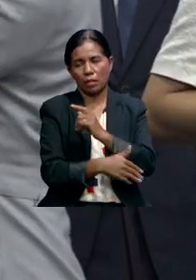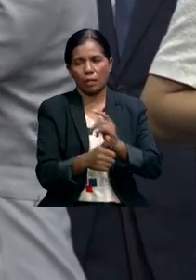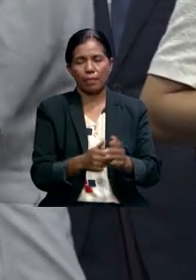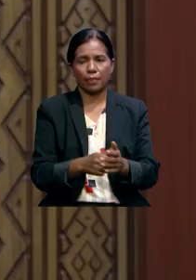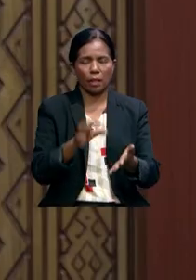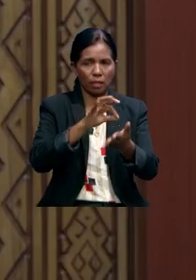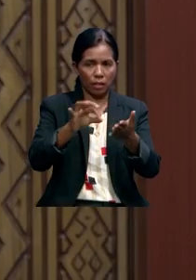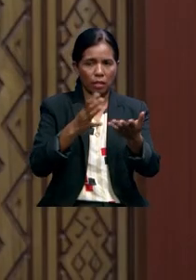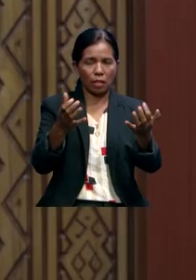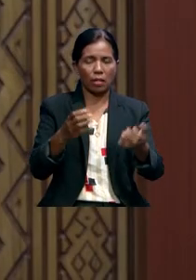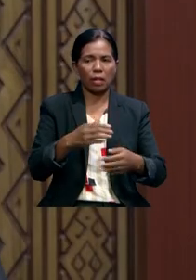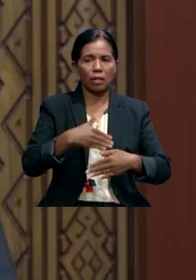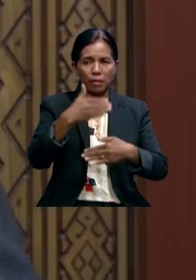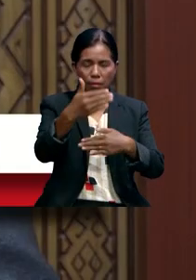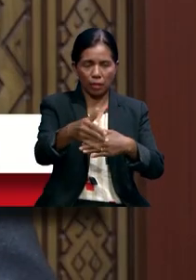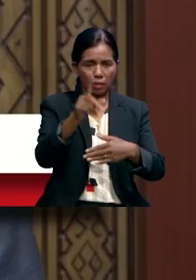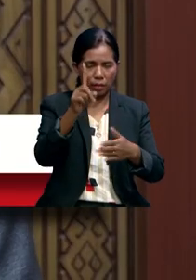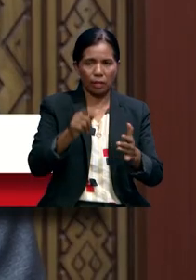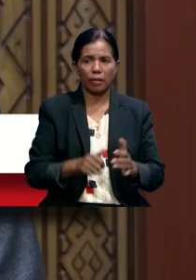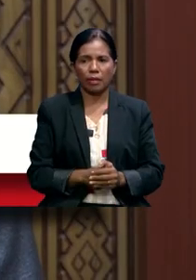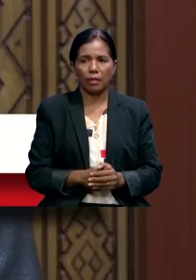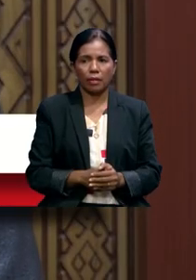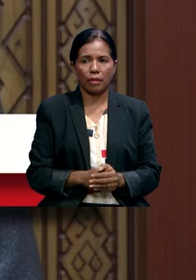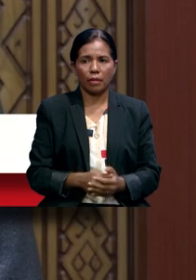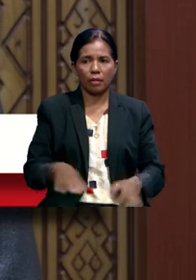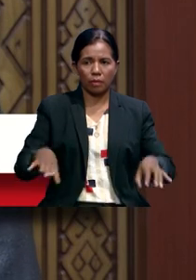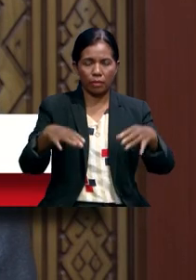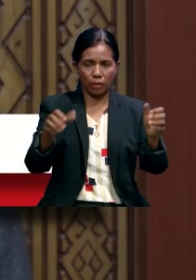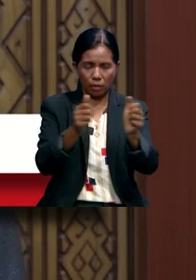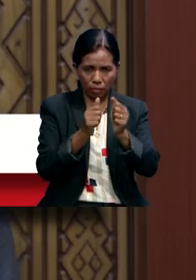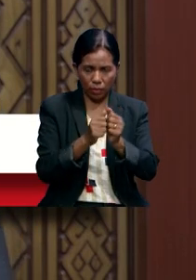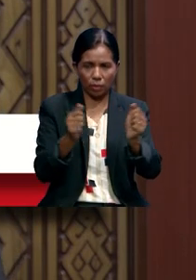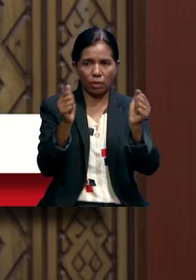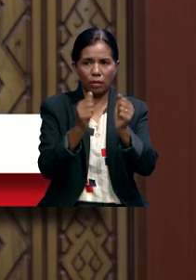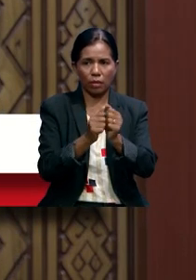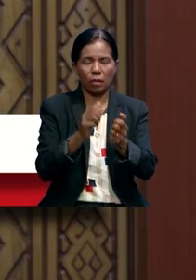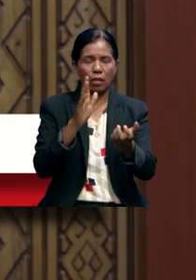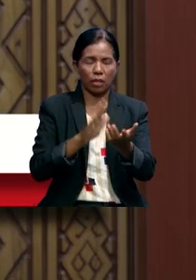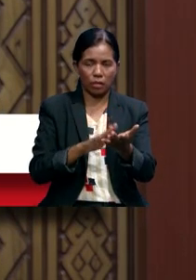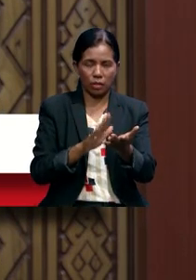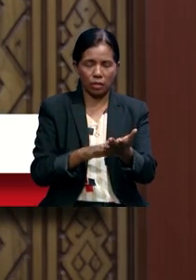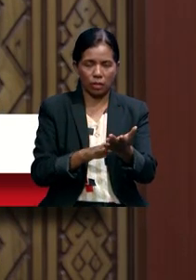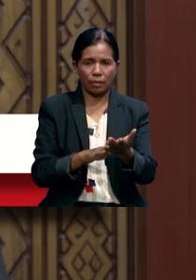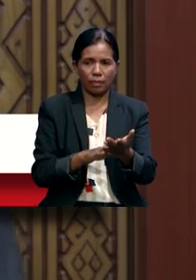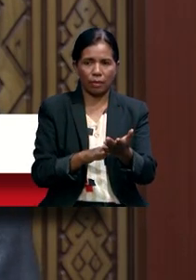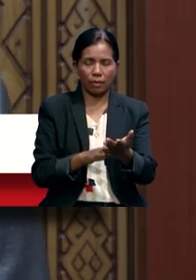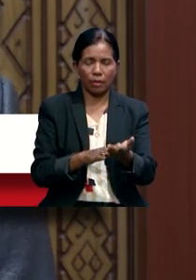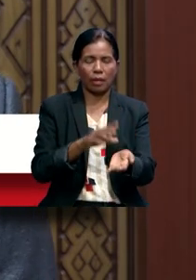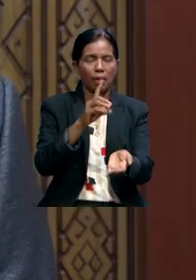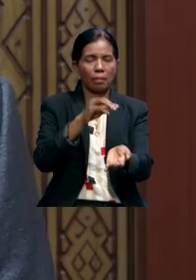ini ane hakar hal tam pasu ida sirvi samutu ko iskola